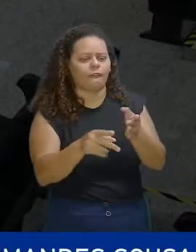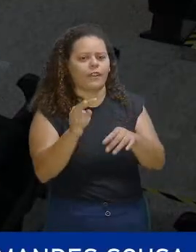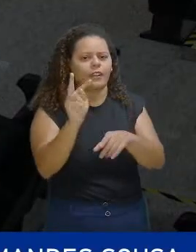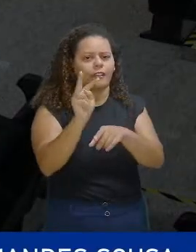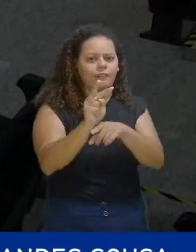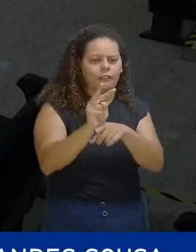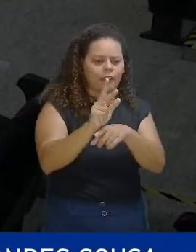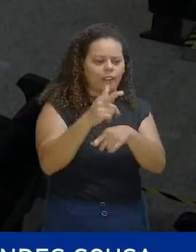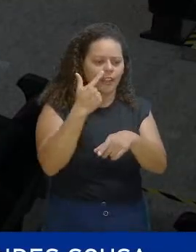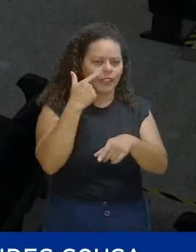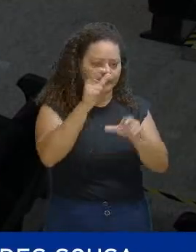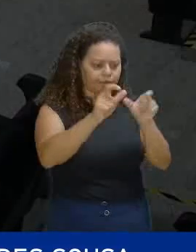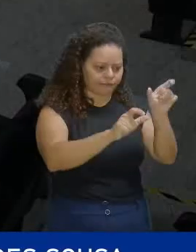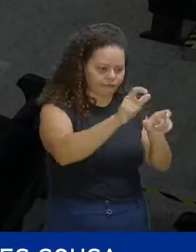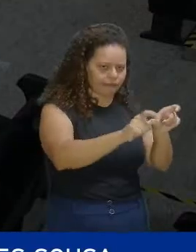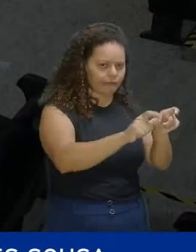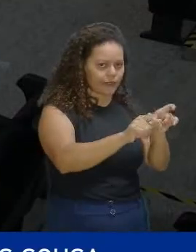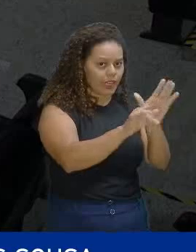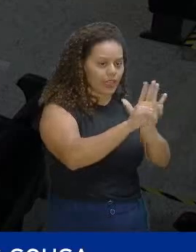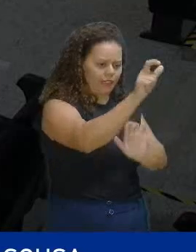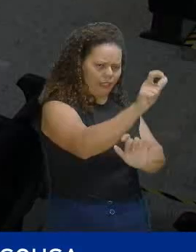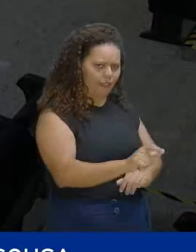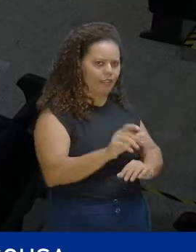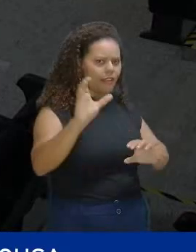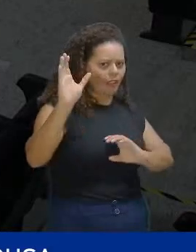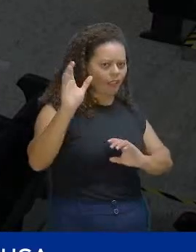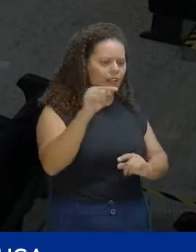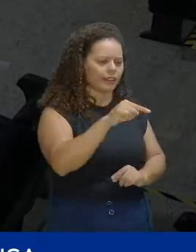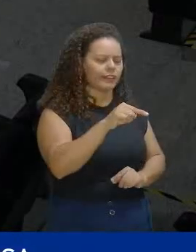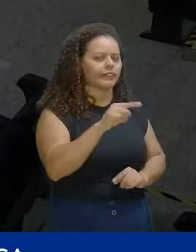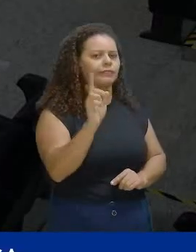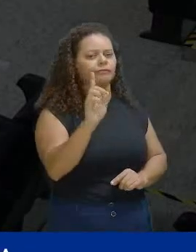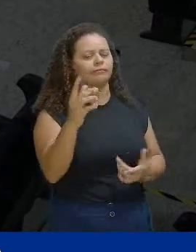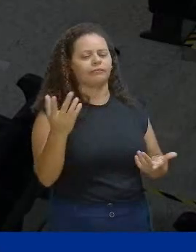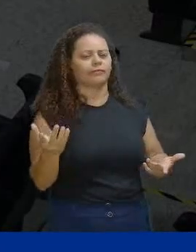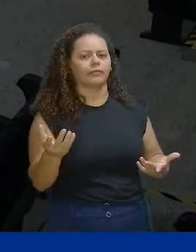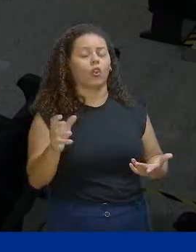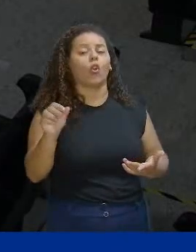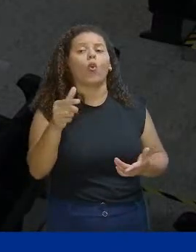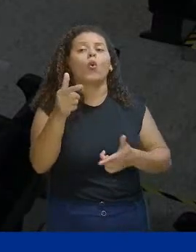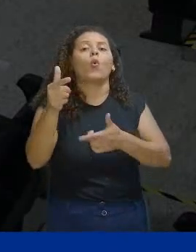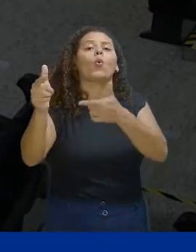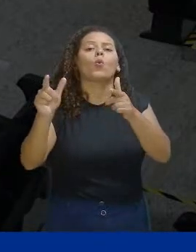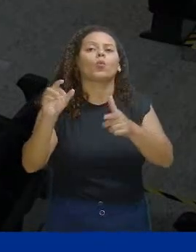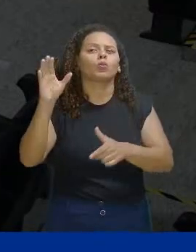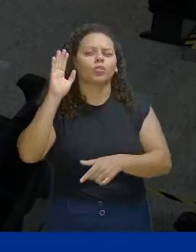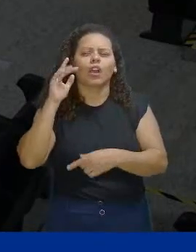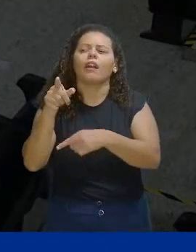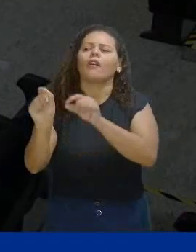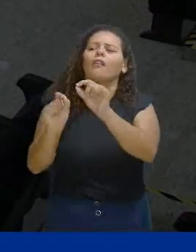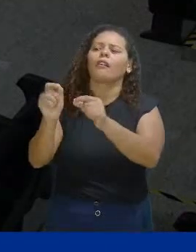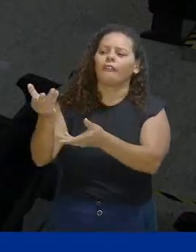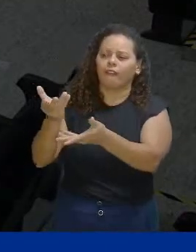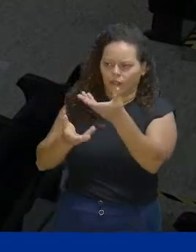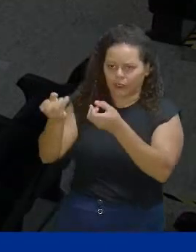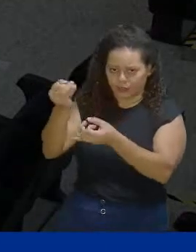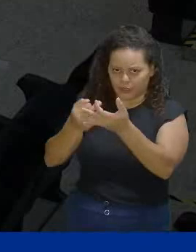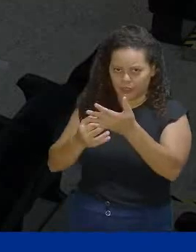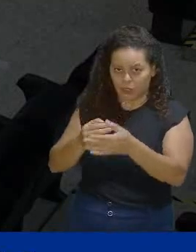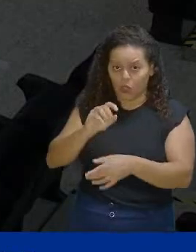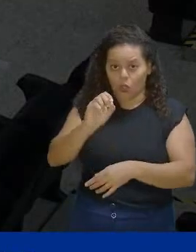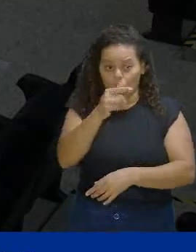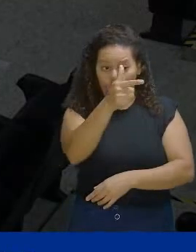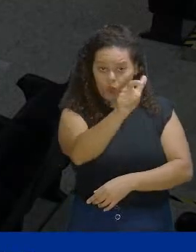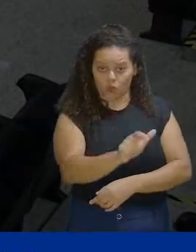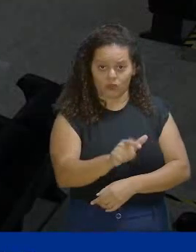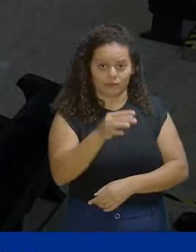vinculados a determinado candidato, o qual igualmente poderia ter sido ouvido, ainda que apenas na condição de testemunha do